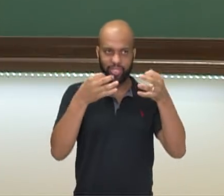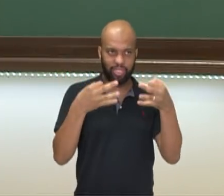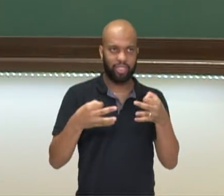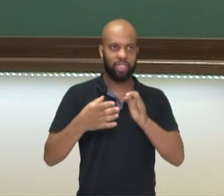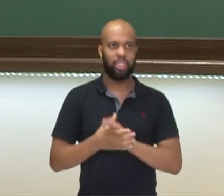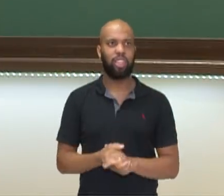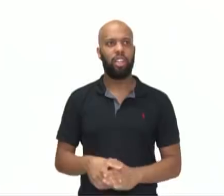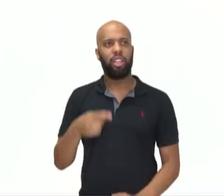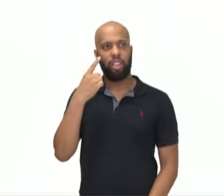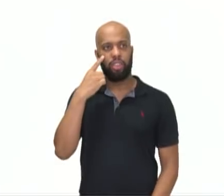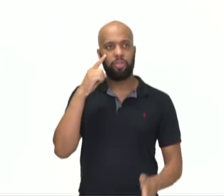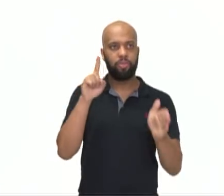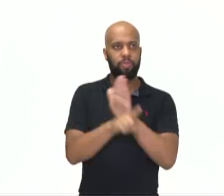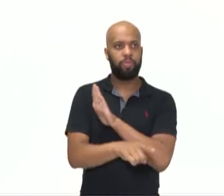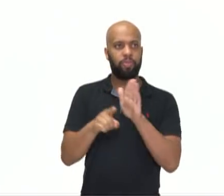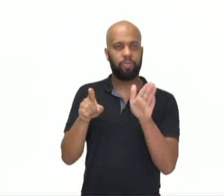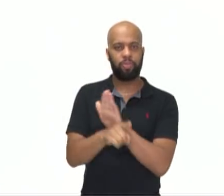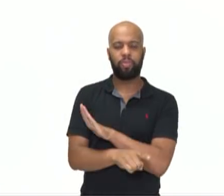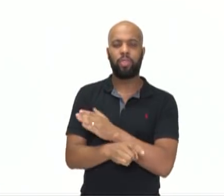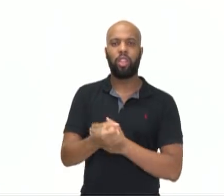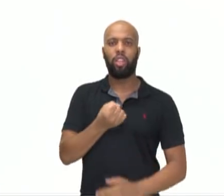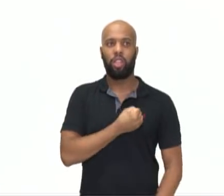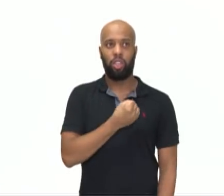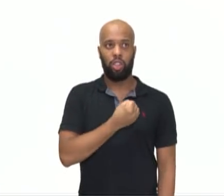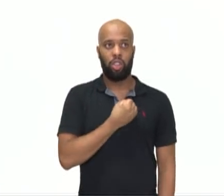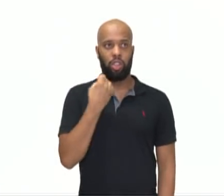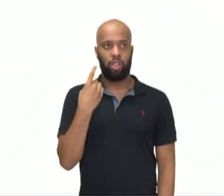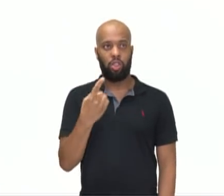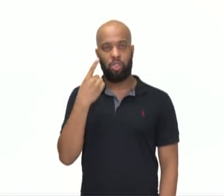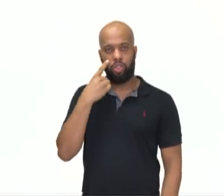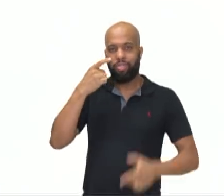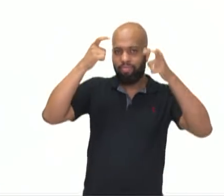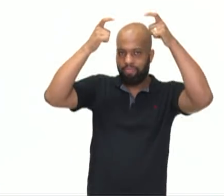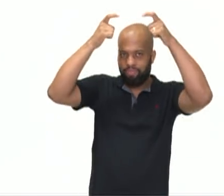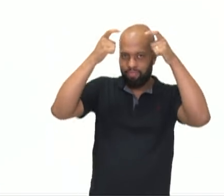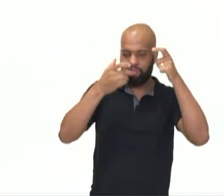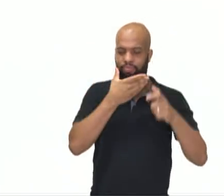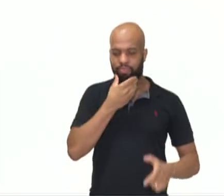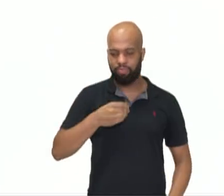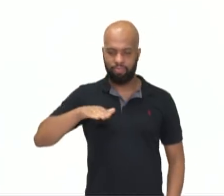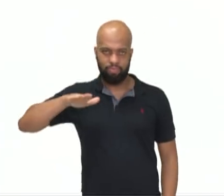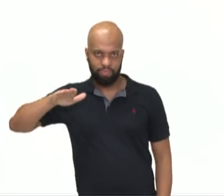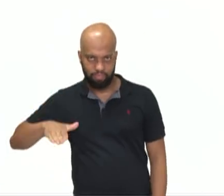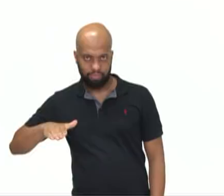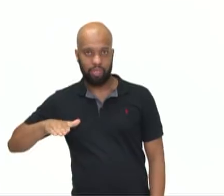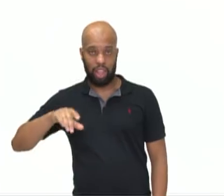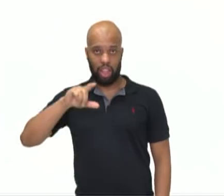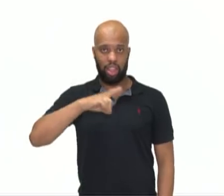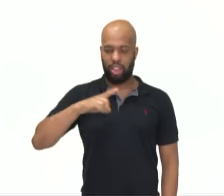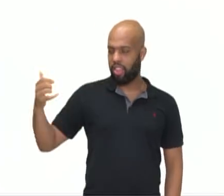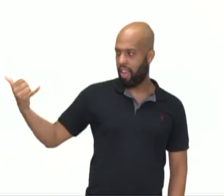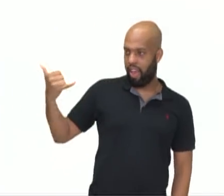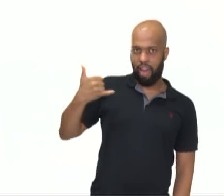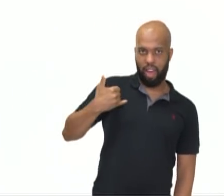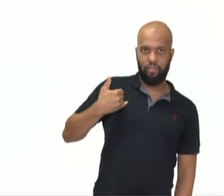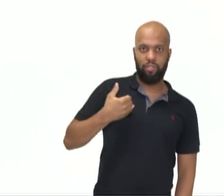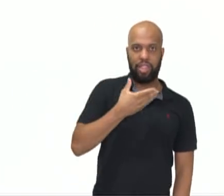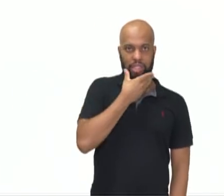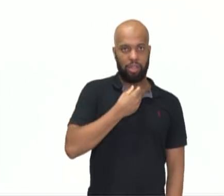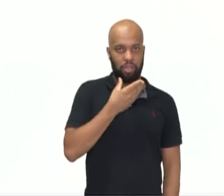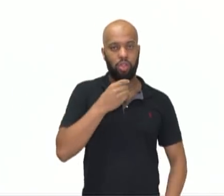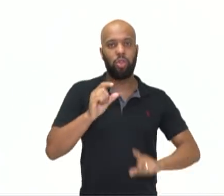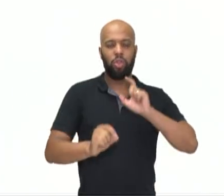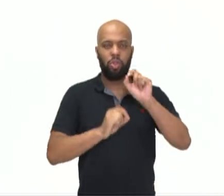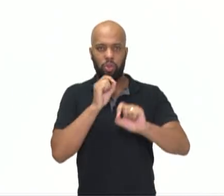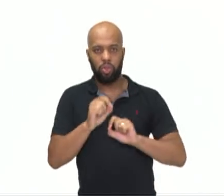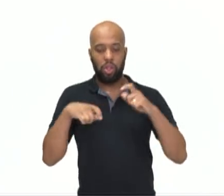Bom, número 1, primeiro quiz da aula de hoje. Na obra O Pequeno Príncipe, a raposa diz para o menino, para o Pequeno Príncipe,